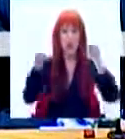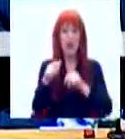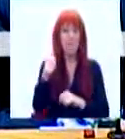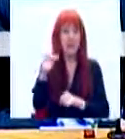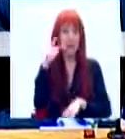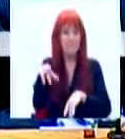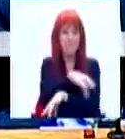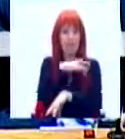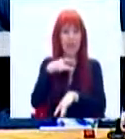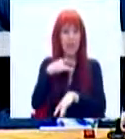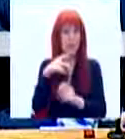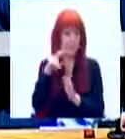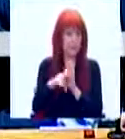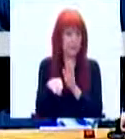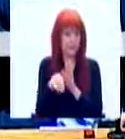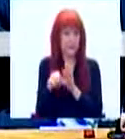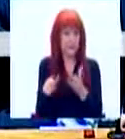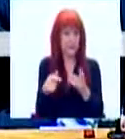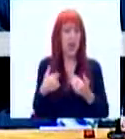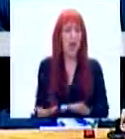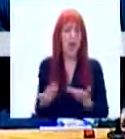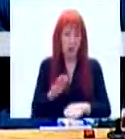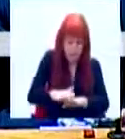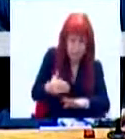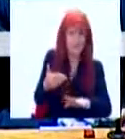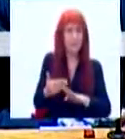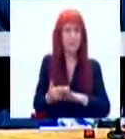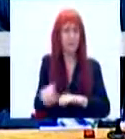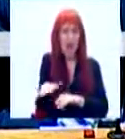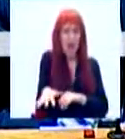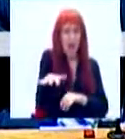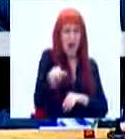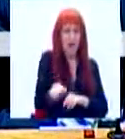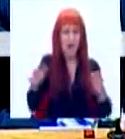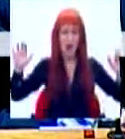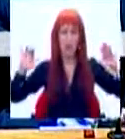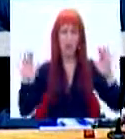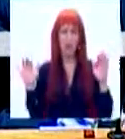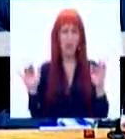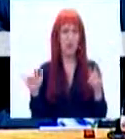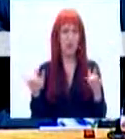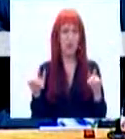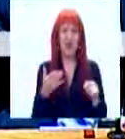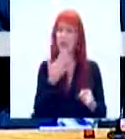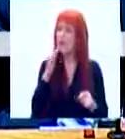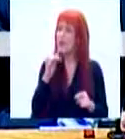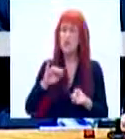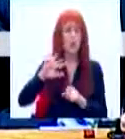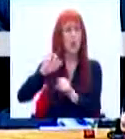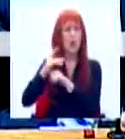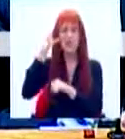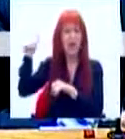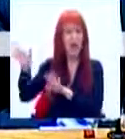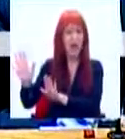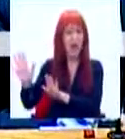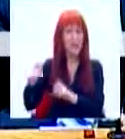Biomédica. E por isso, com este regime legal, vimos agora reforçar o âmbito, reduzir a dependência de atores